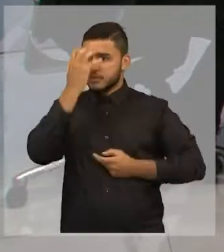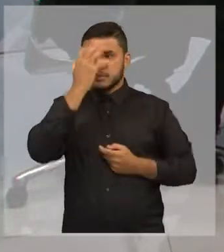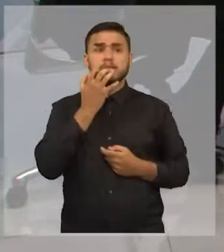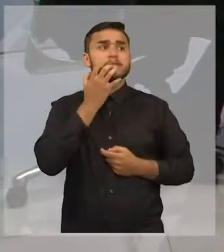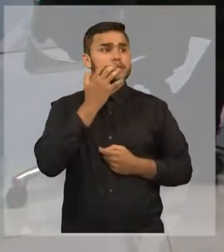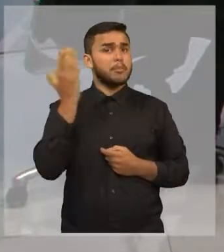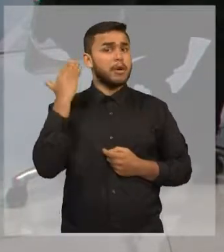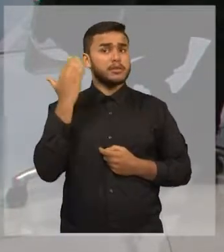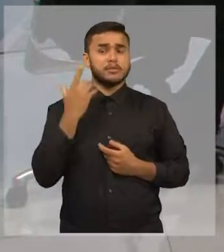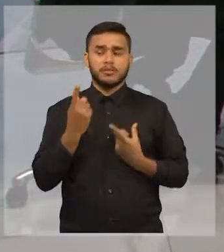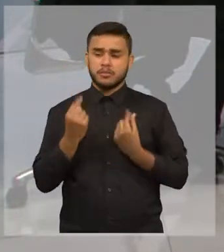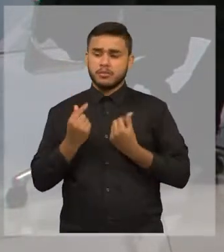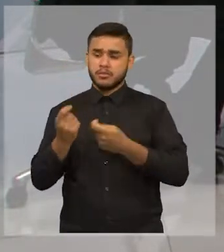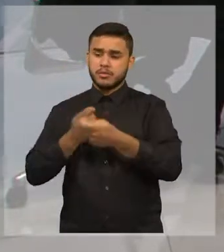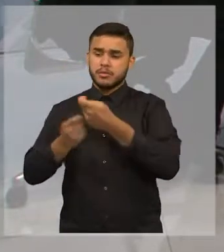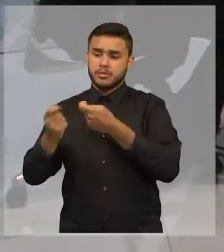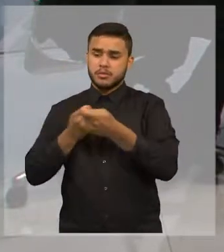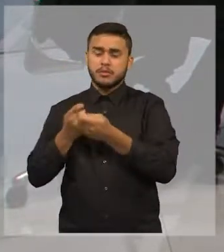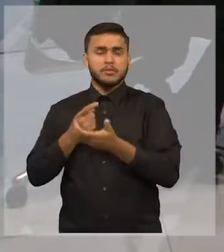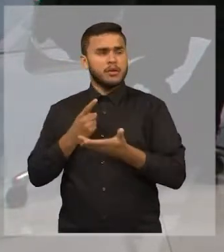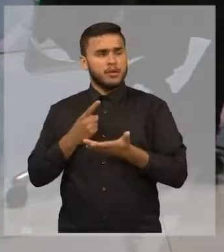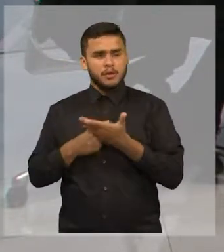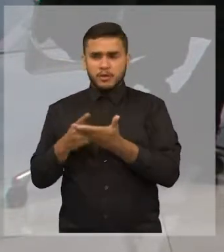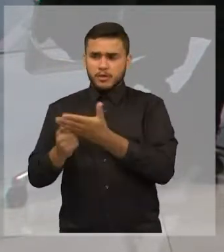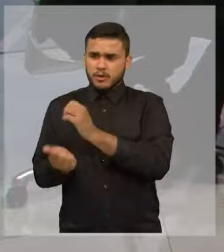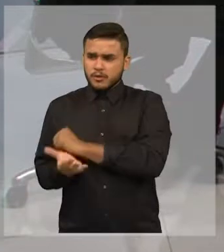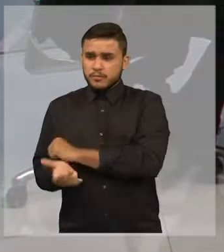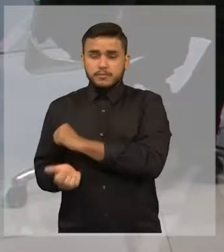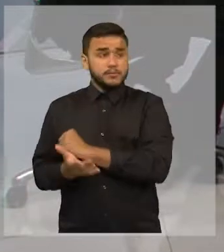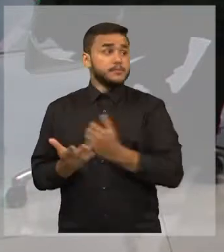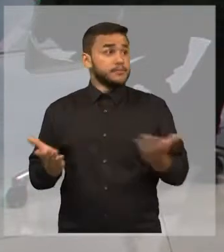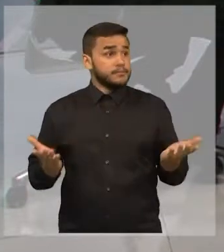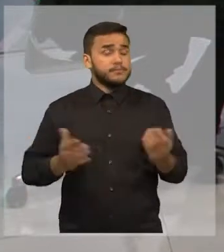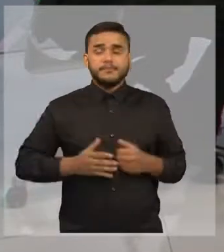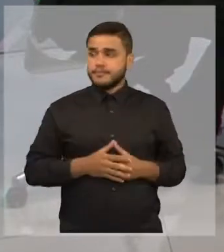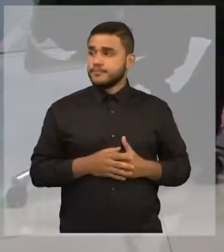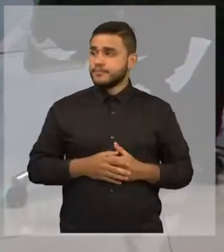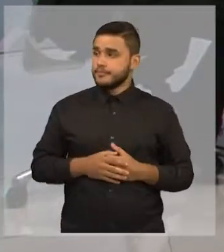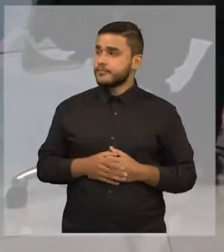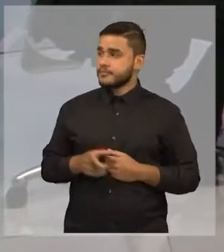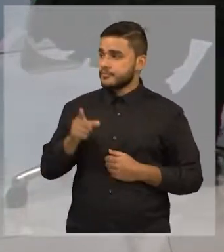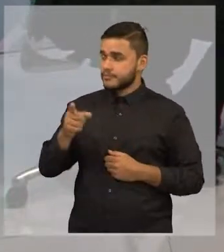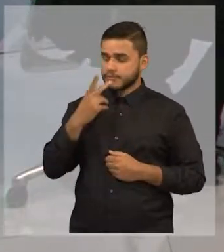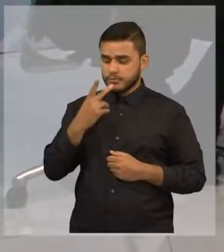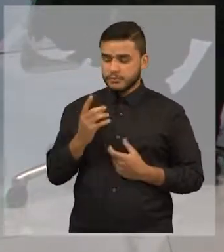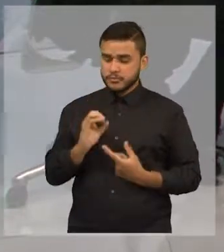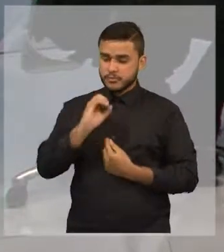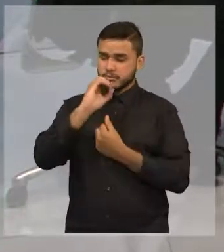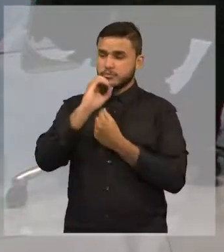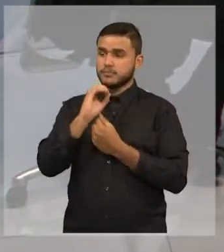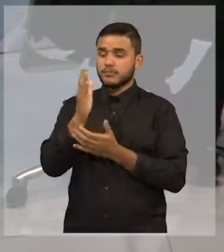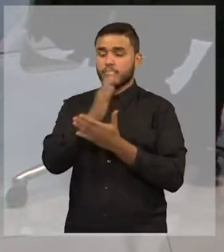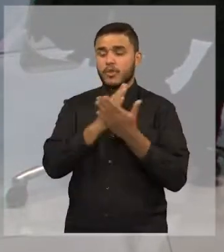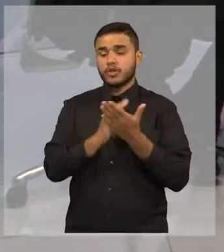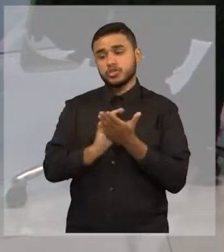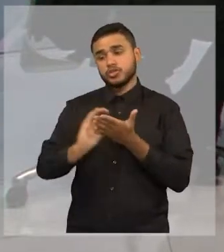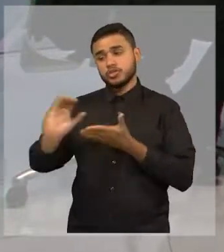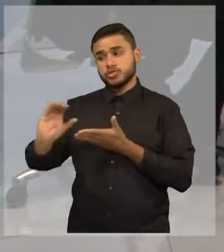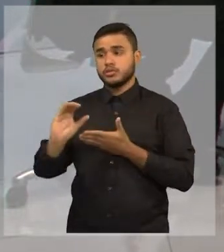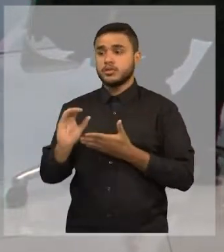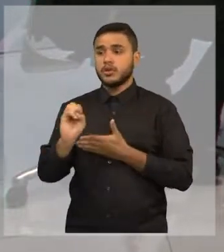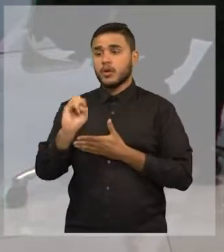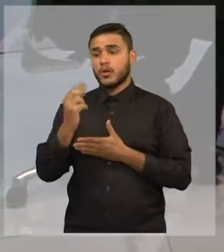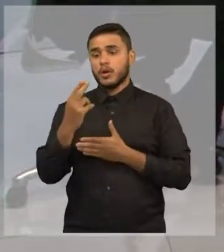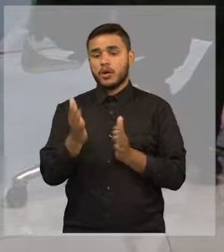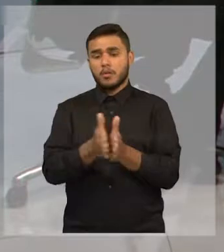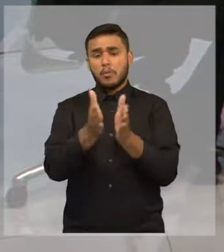durante algum tempo não foram. E ele continua batendo nessa tecla, né? Talvez, as pessoas querem no orçamento, querem negociar se vai tirar dinheiro